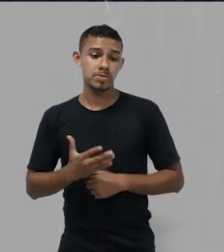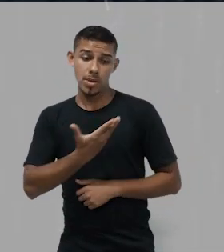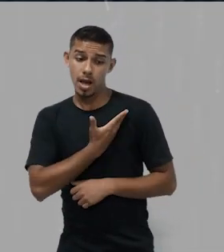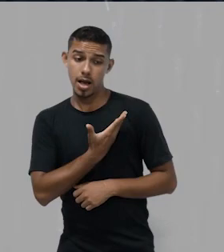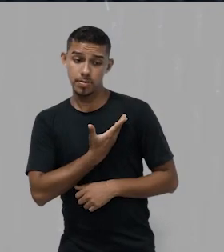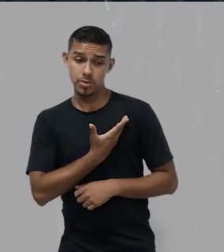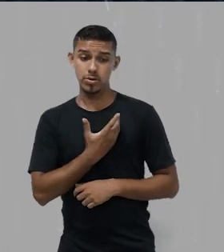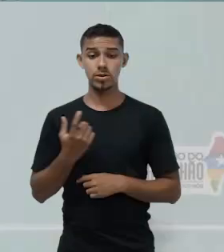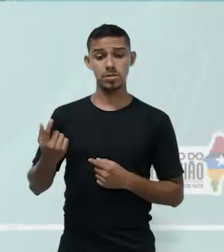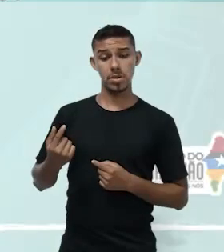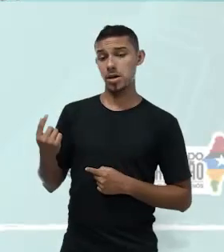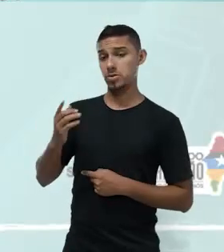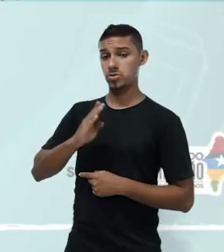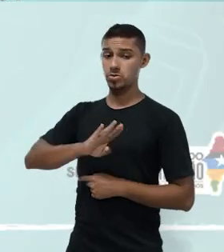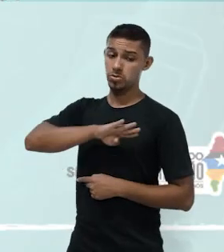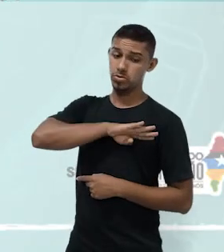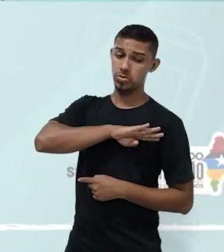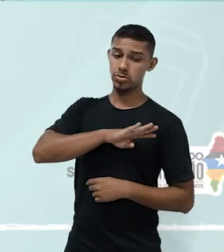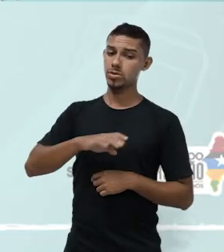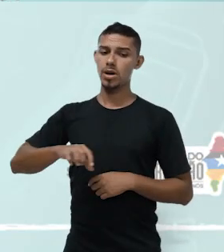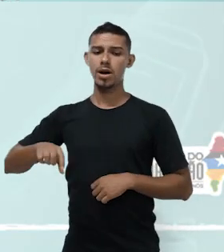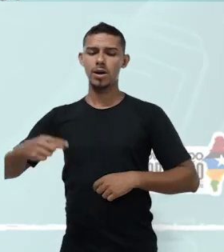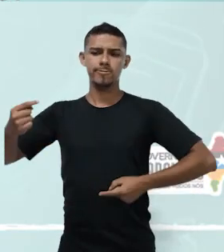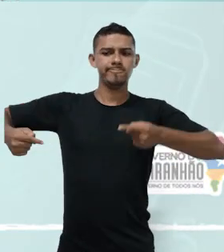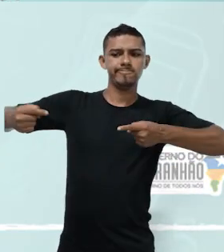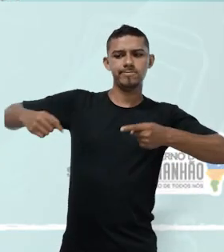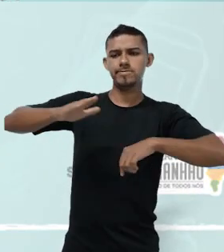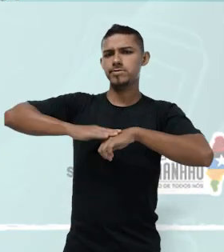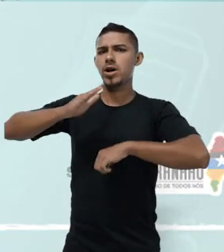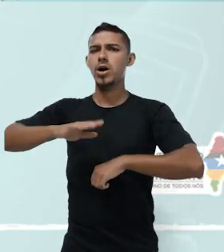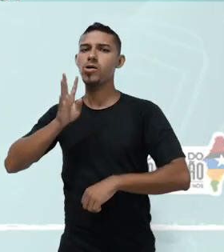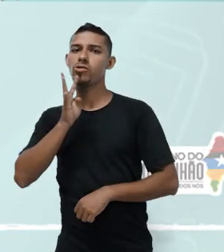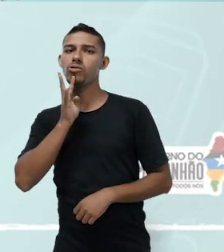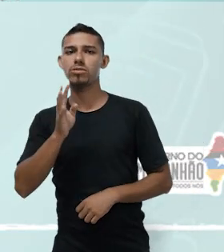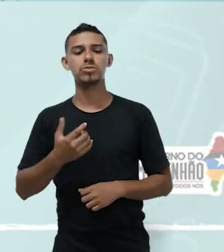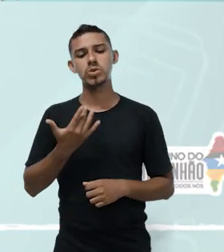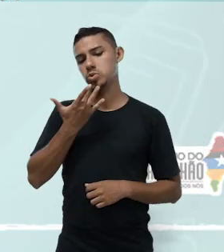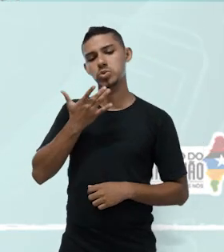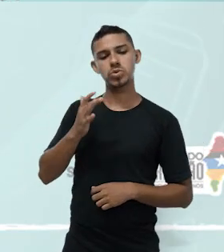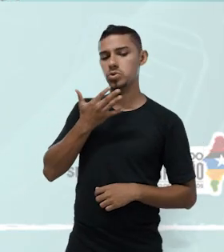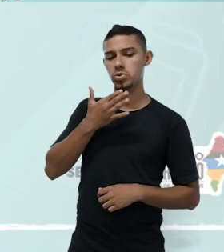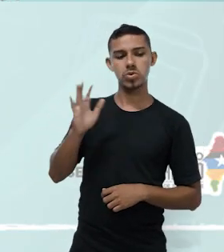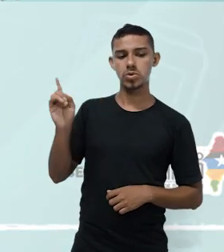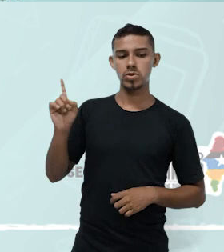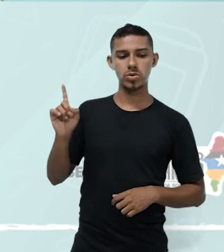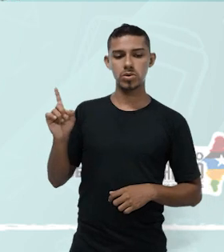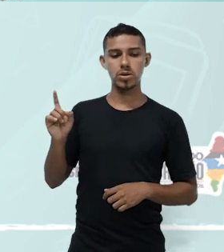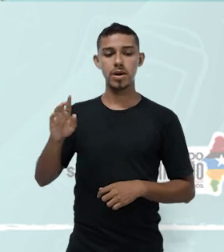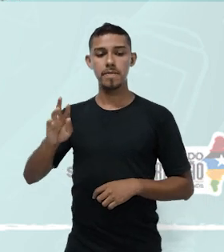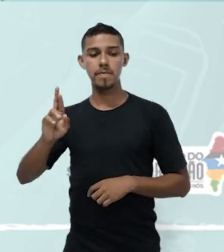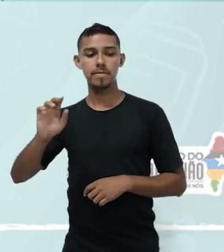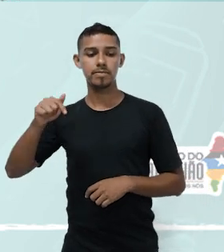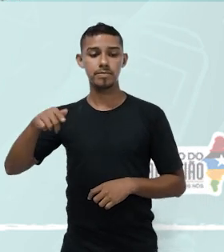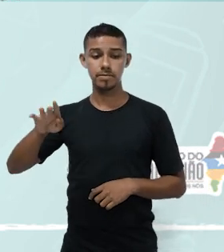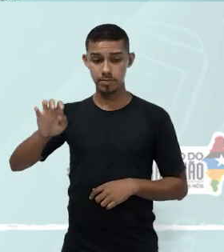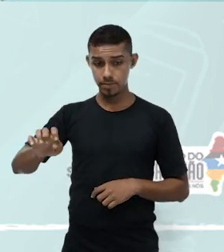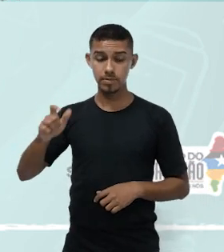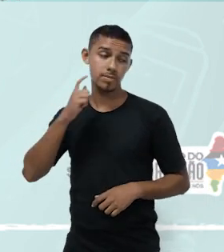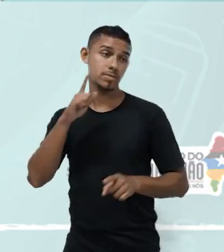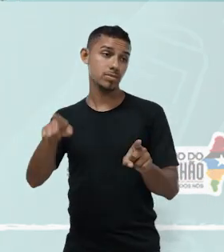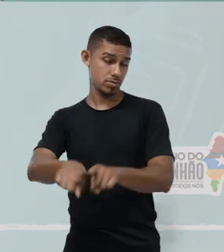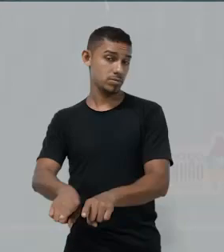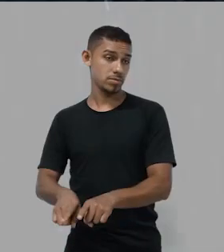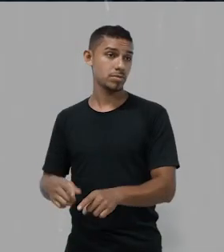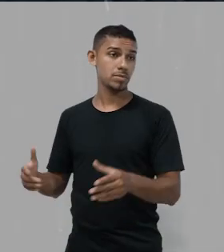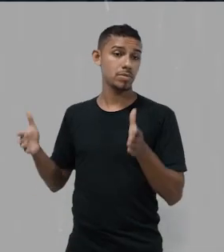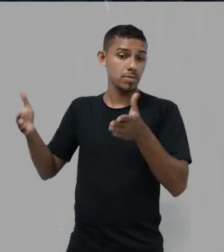trabalho e disputavam para ver quem era mais conhecido. Como a maioria de vocês não conhece Braque, apesar do nível de importância dele, porque ele fez parte desse